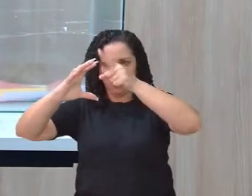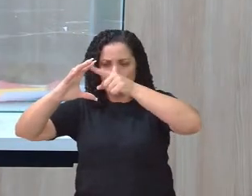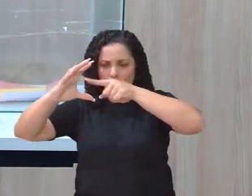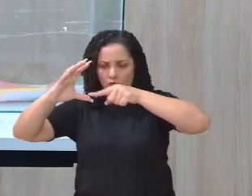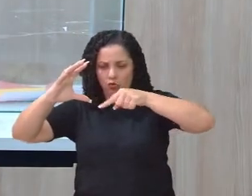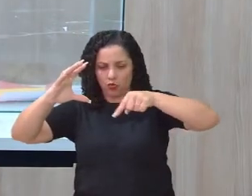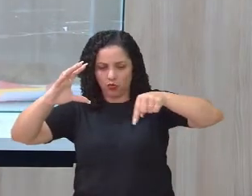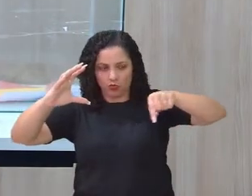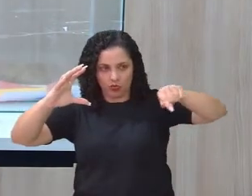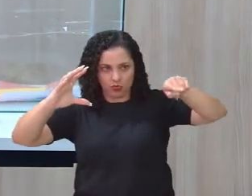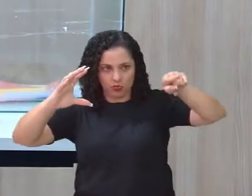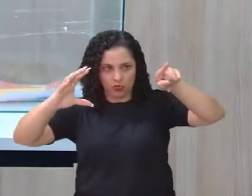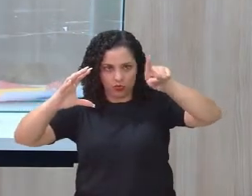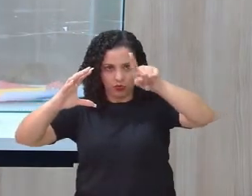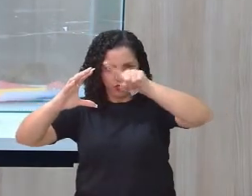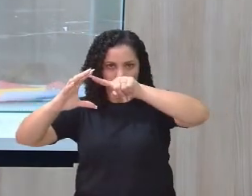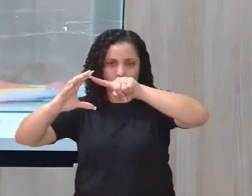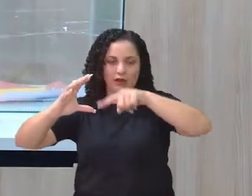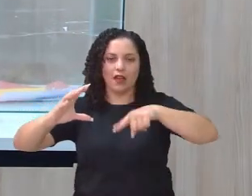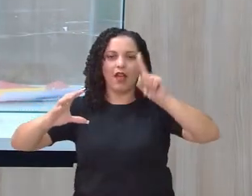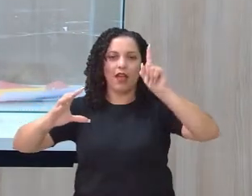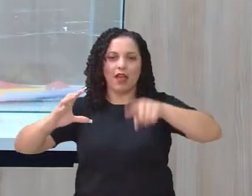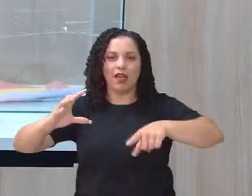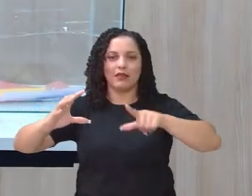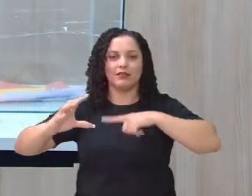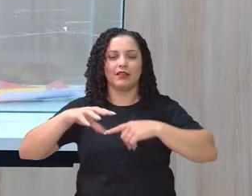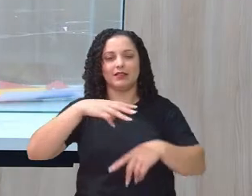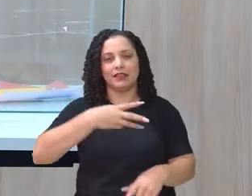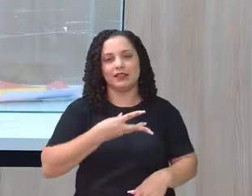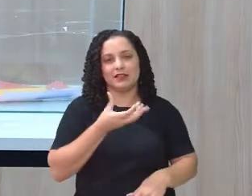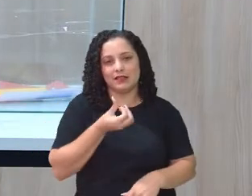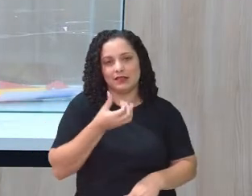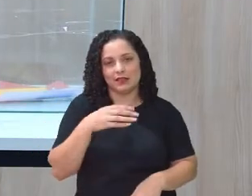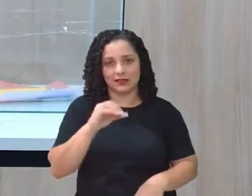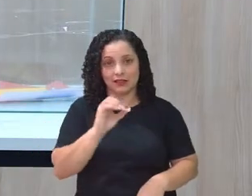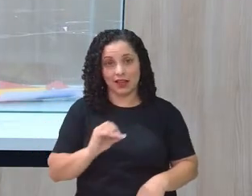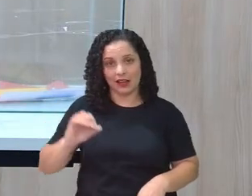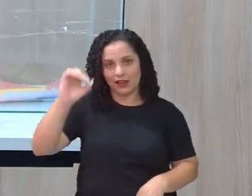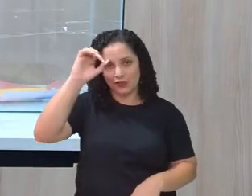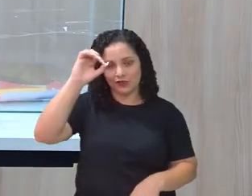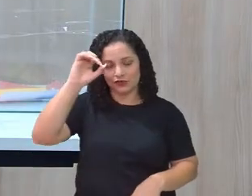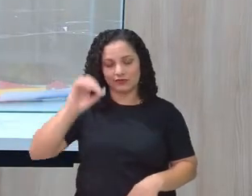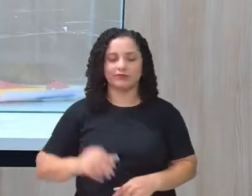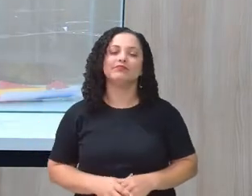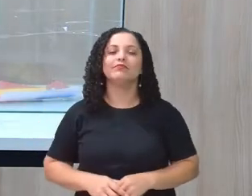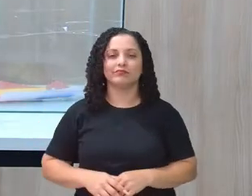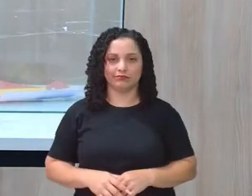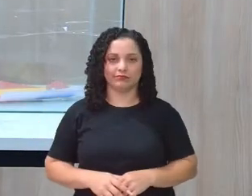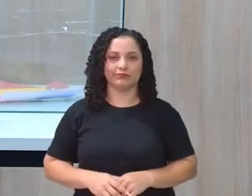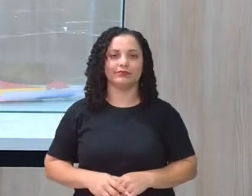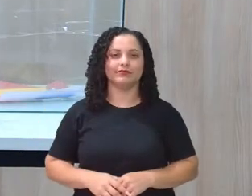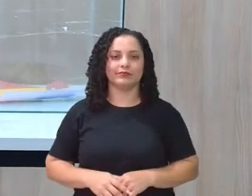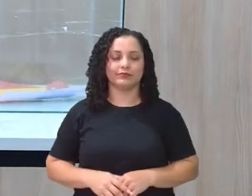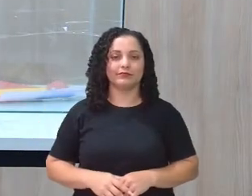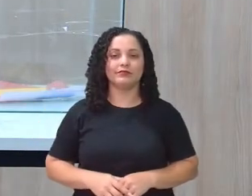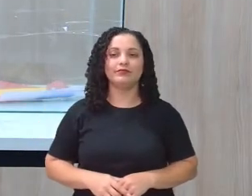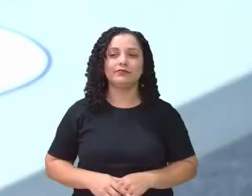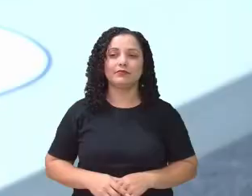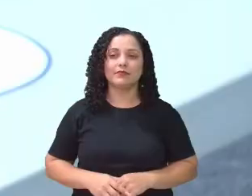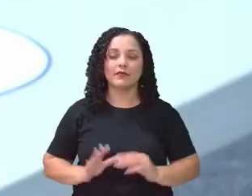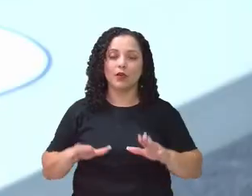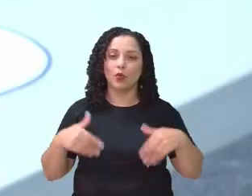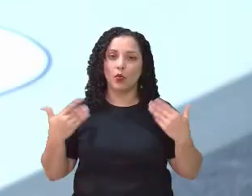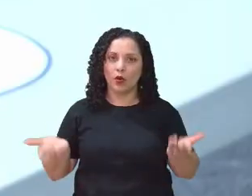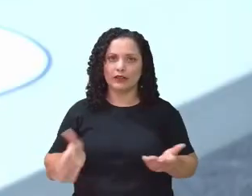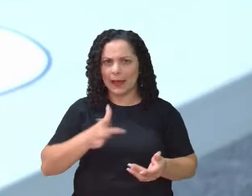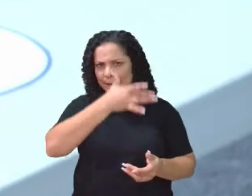a 360 graus. Uma volta completa corresponde a 360 graus, certo? Quando uma